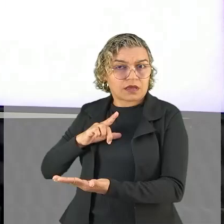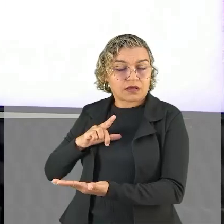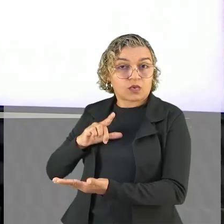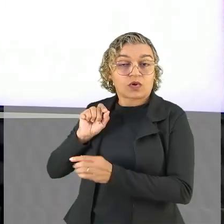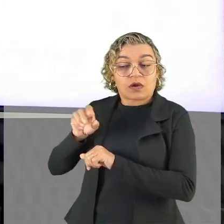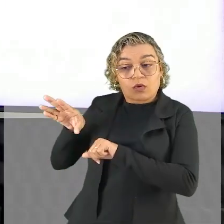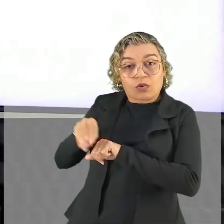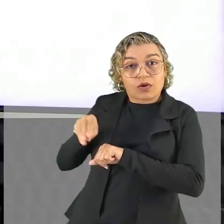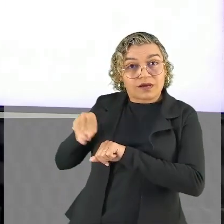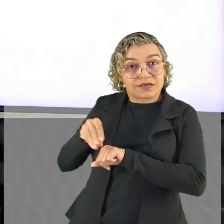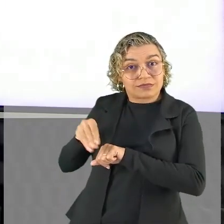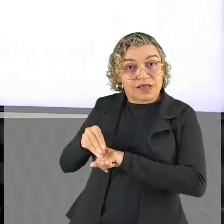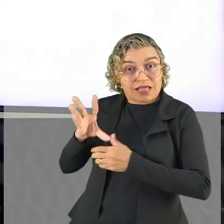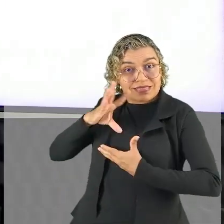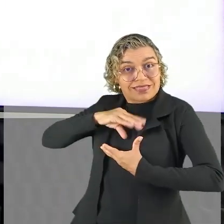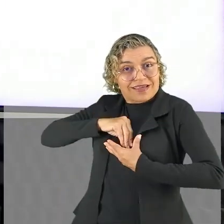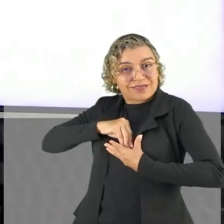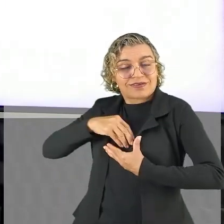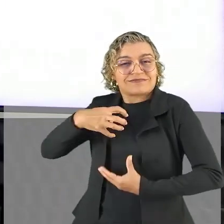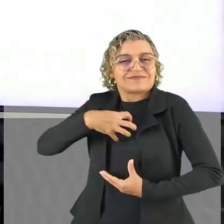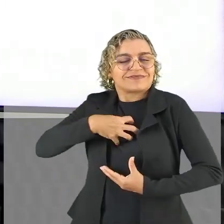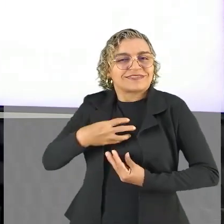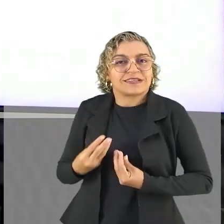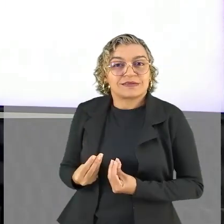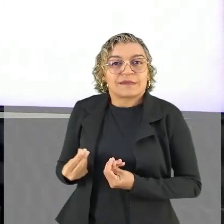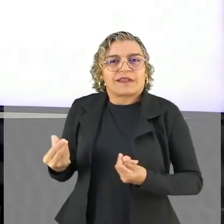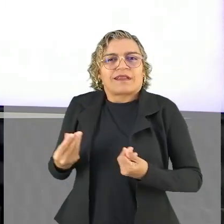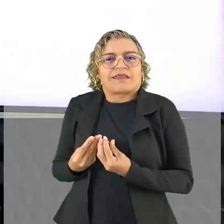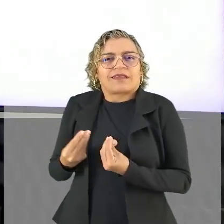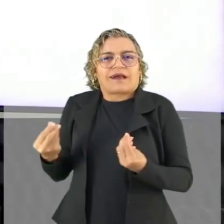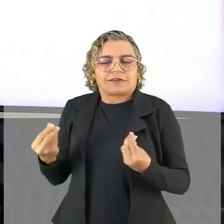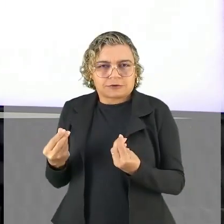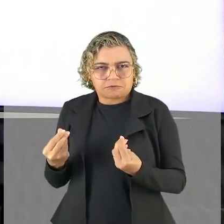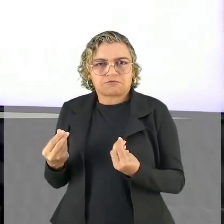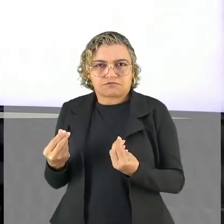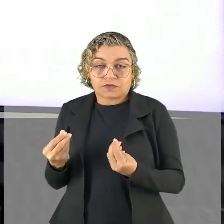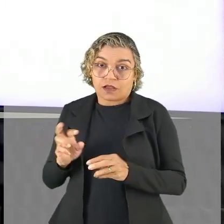na sensibilidade, né? Então vai ser aí, eles vão defender o